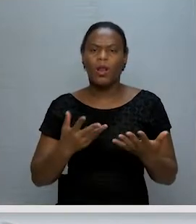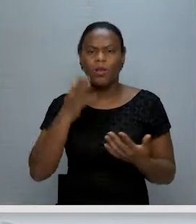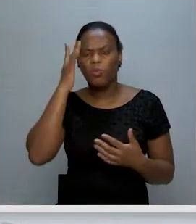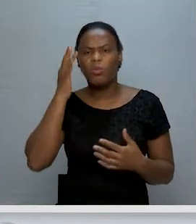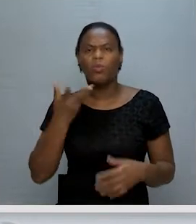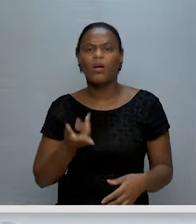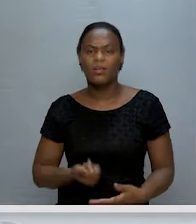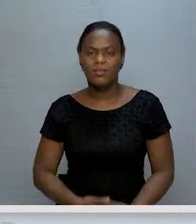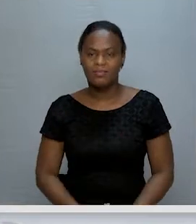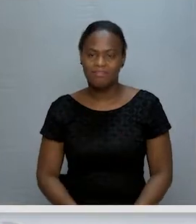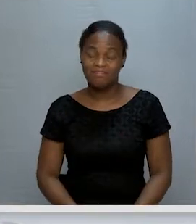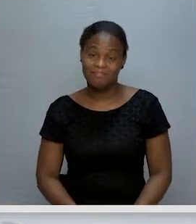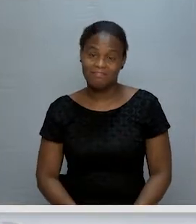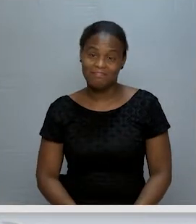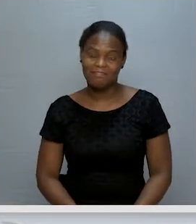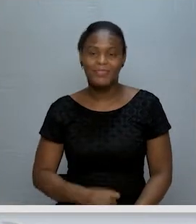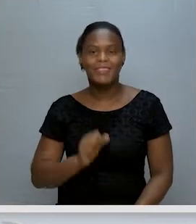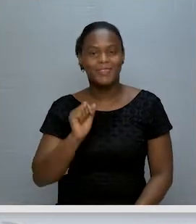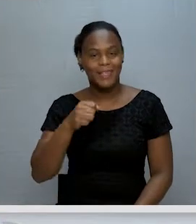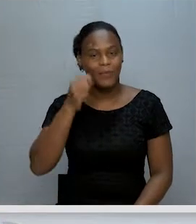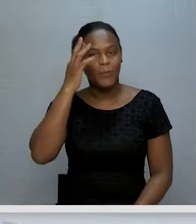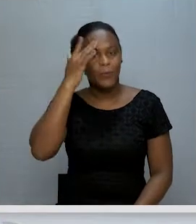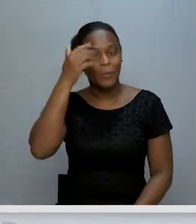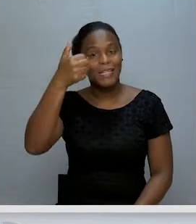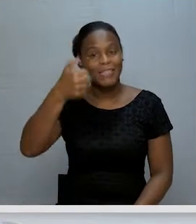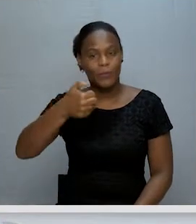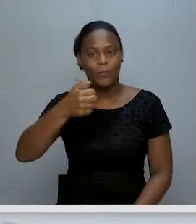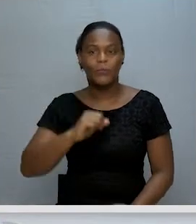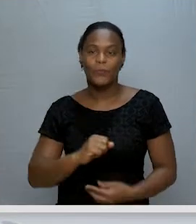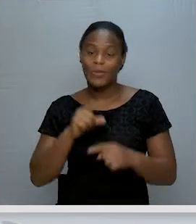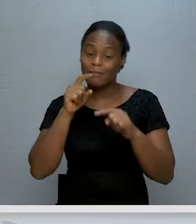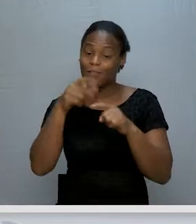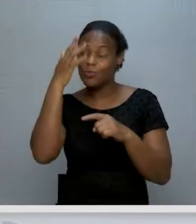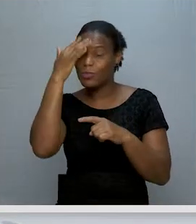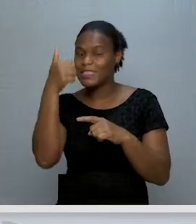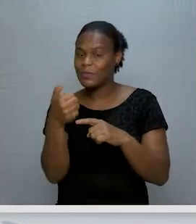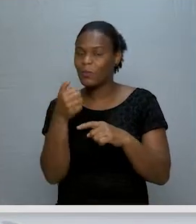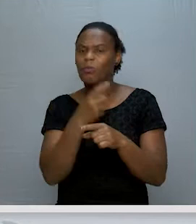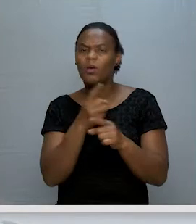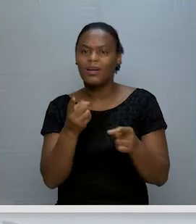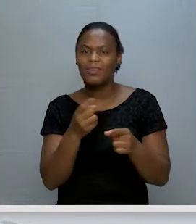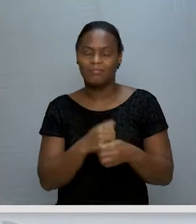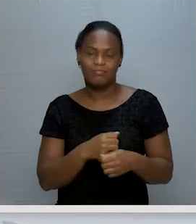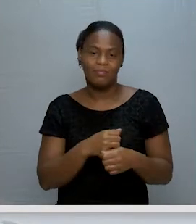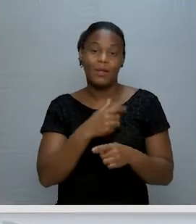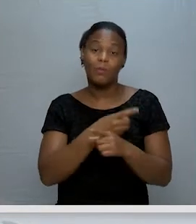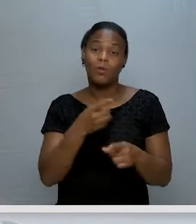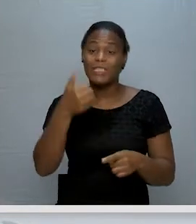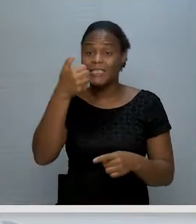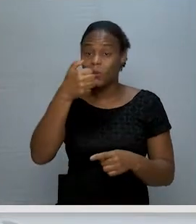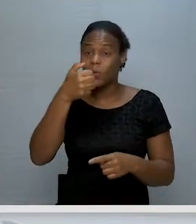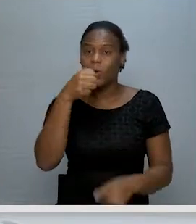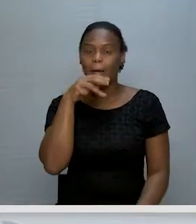Que número é? Isso, o número 5. Por quê? Exatamente. O 5 é